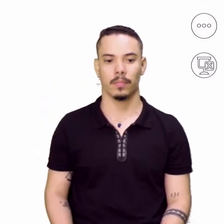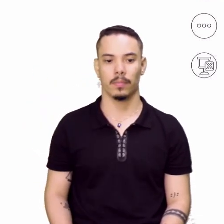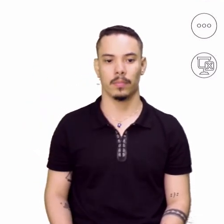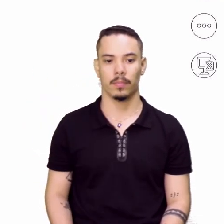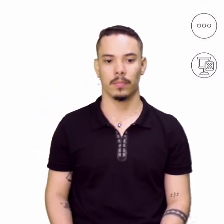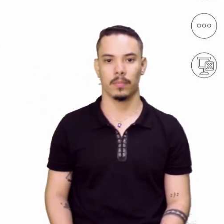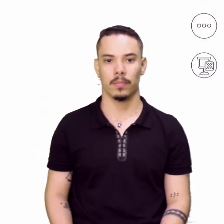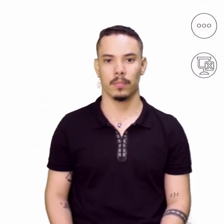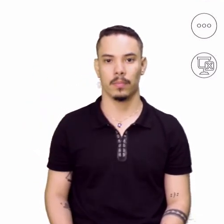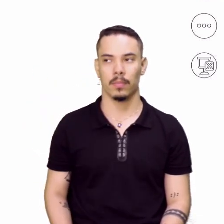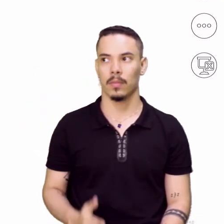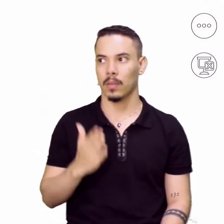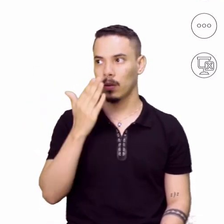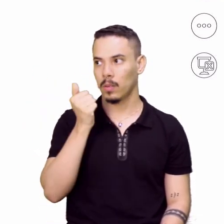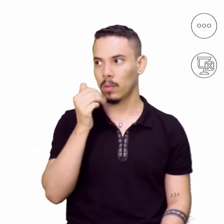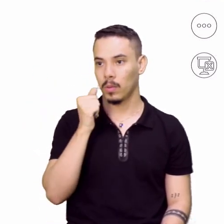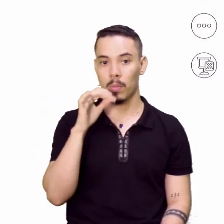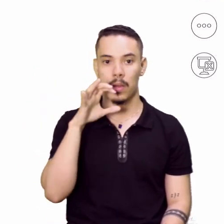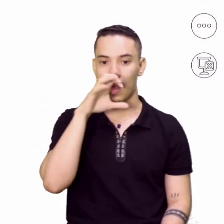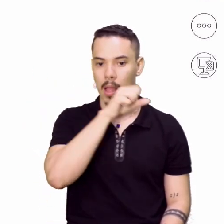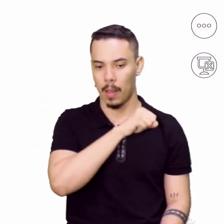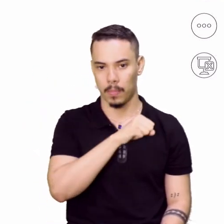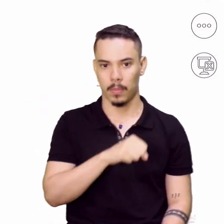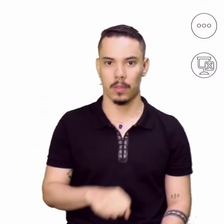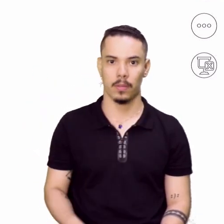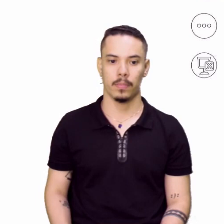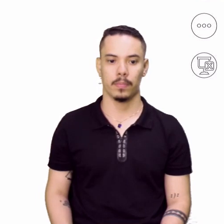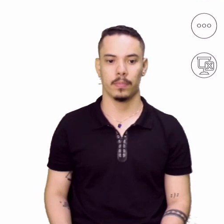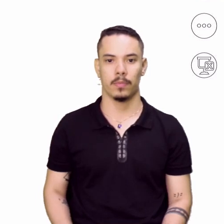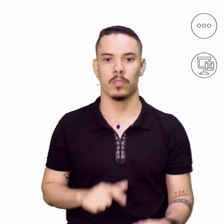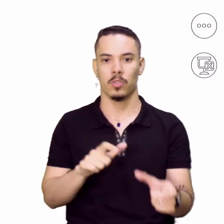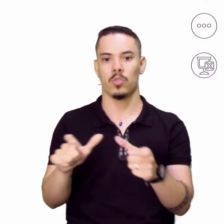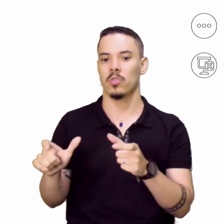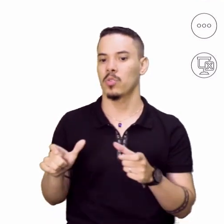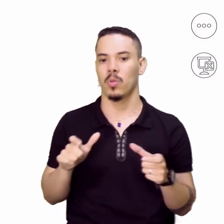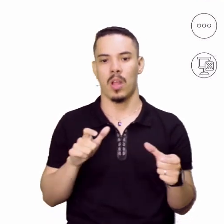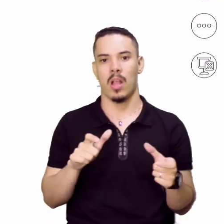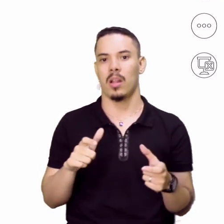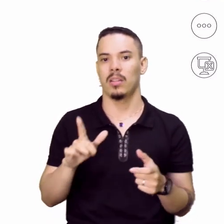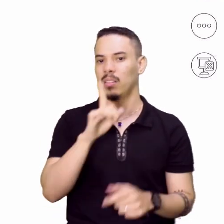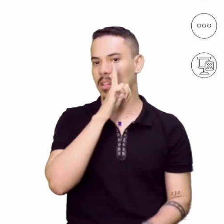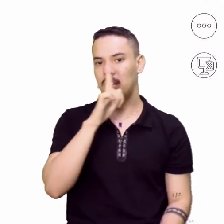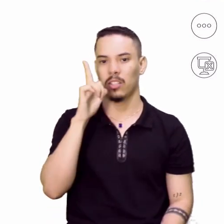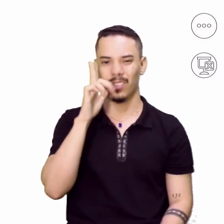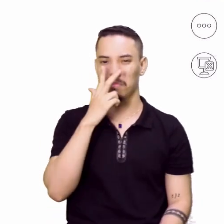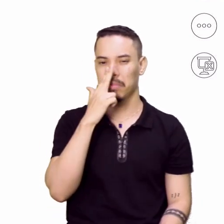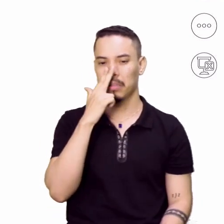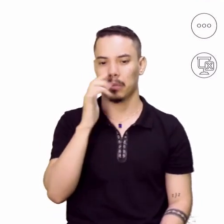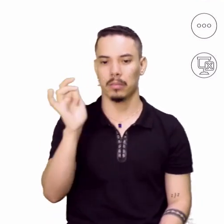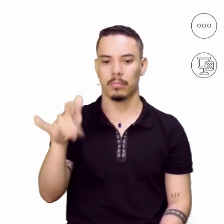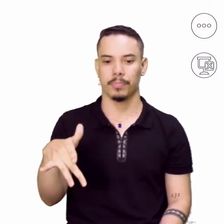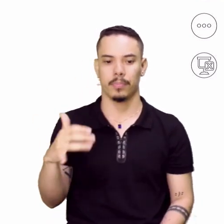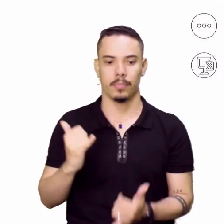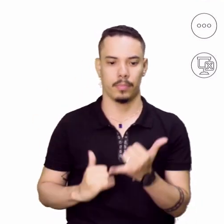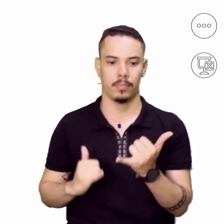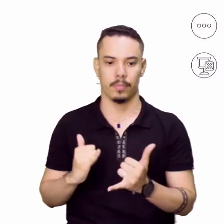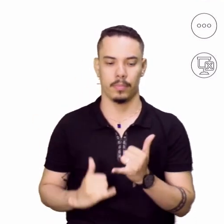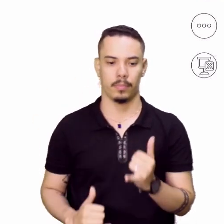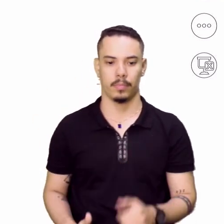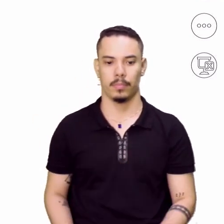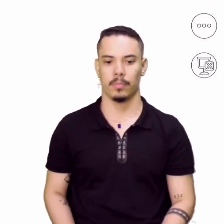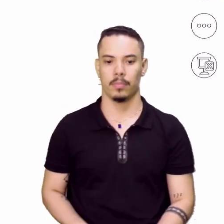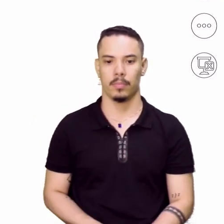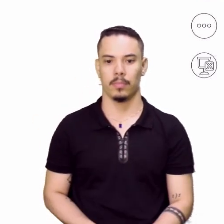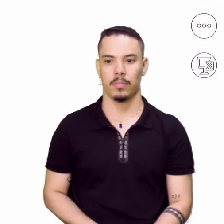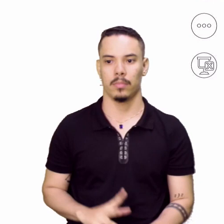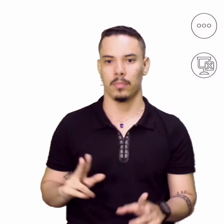frita comidas de rápido preparo de de lugares como né Essas essas franquias como